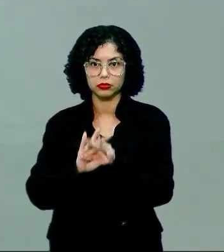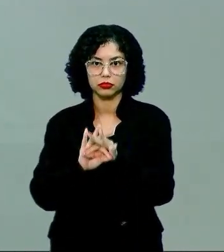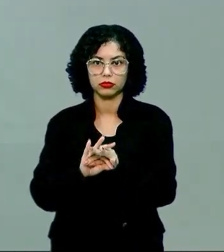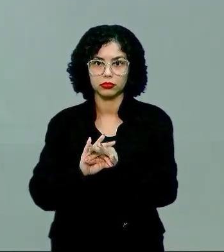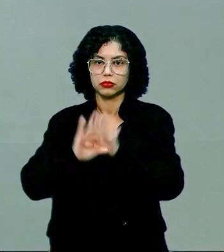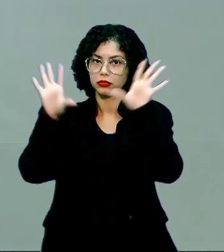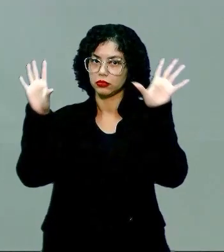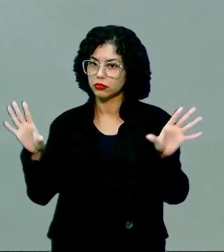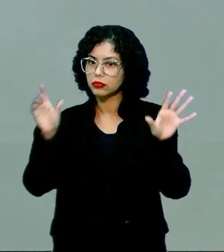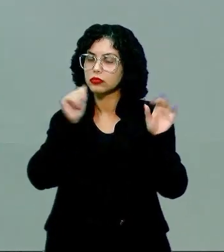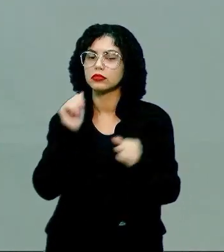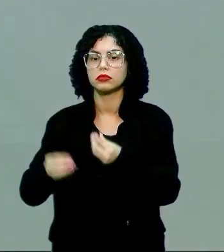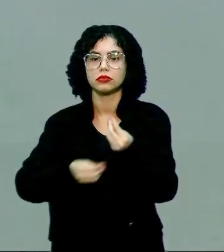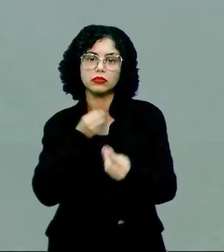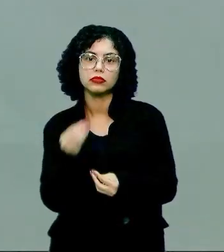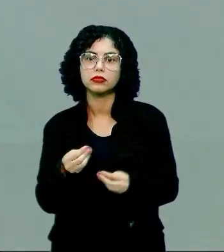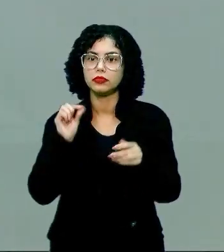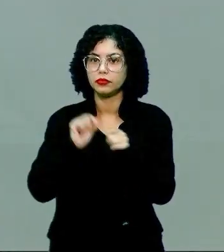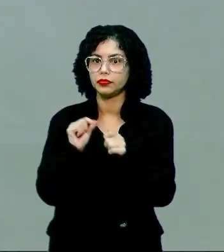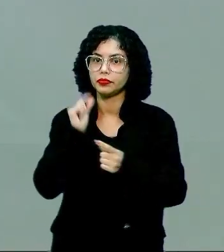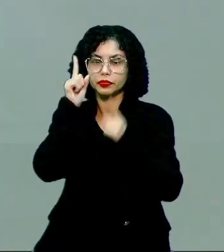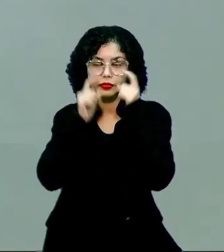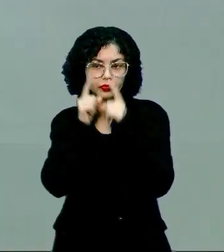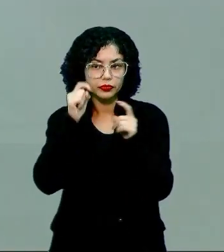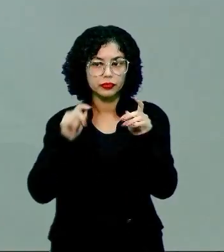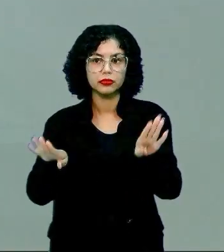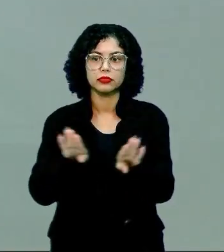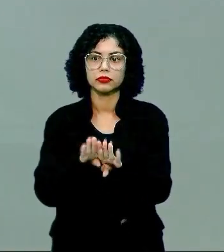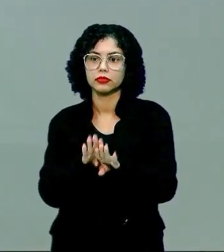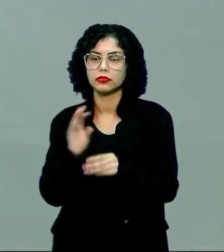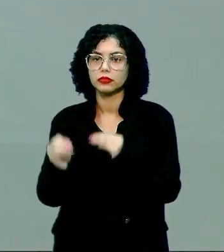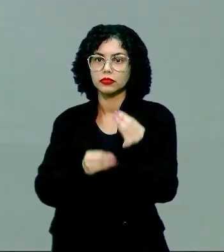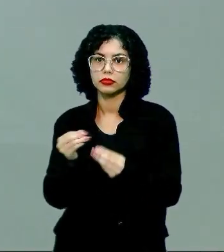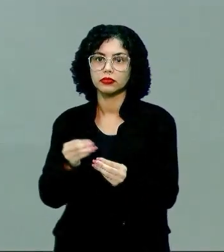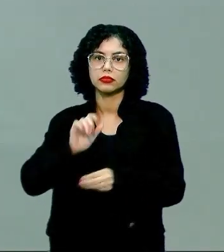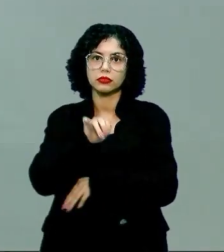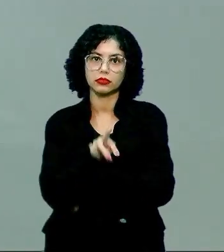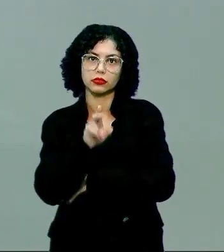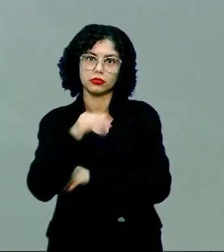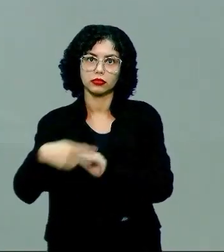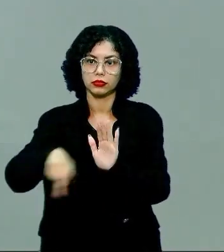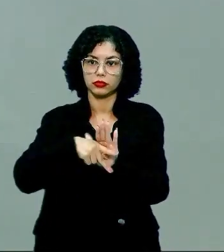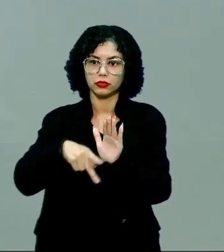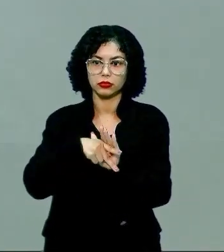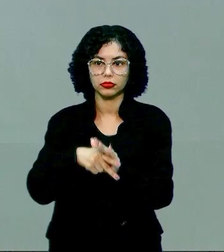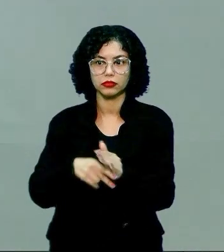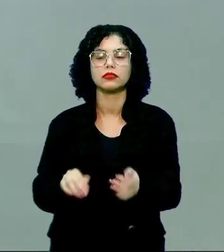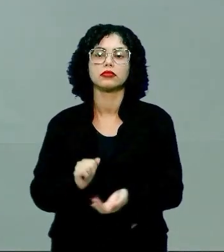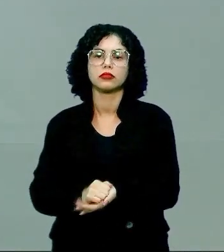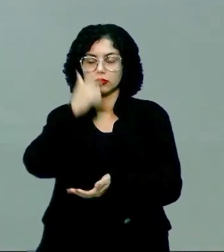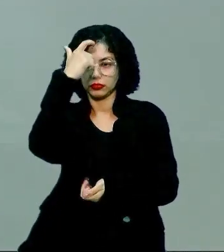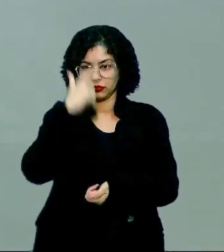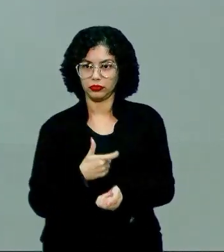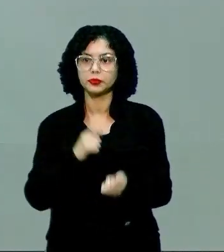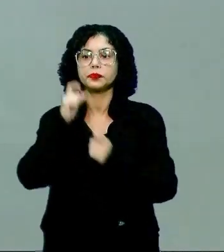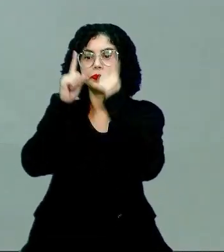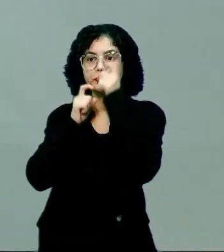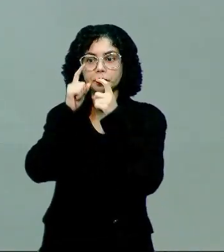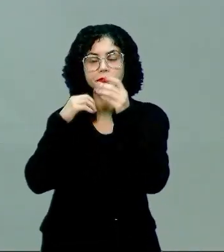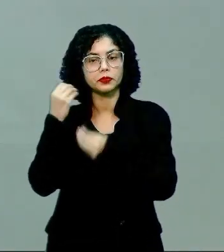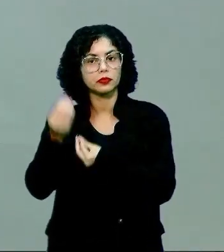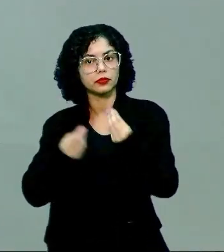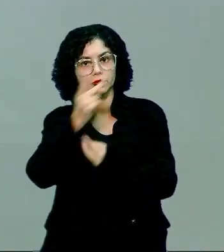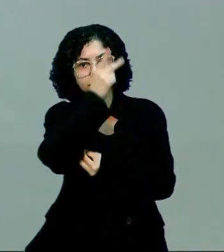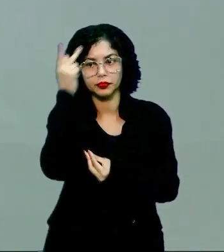essa liberdade é a forma de você se expressar e você ter autonomia Independência para se expressar